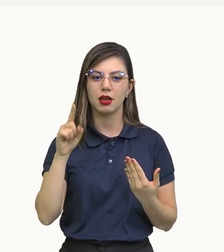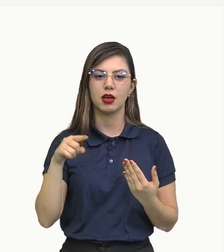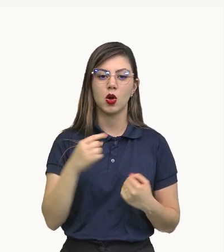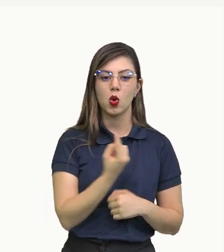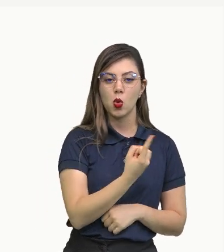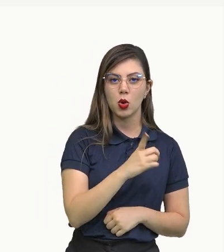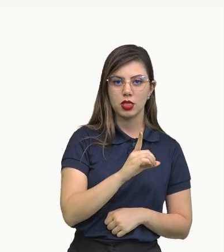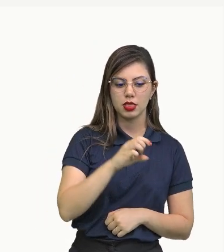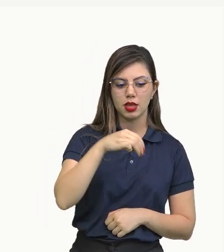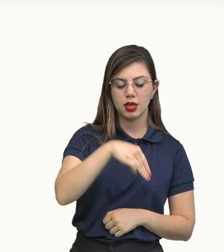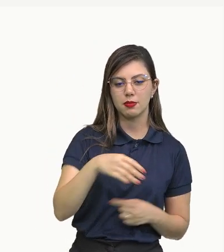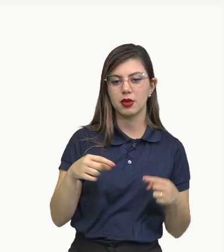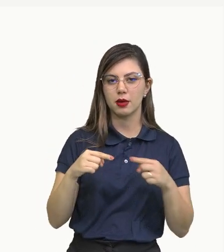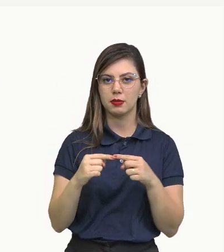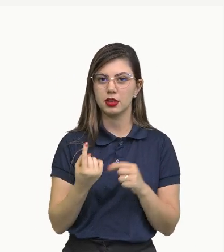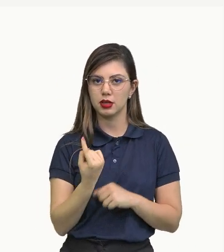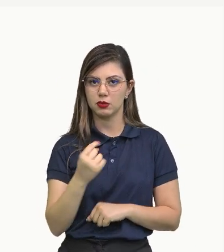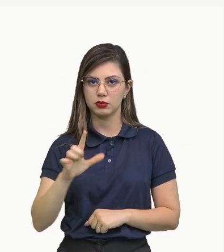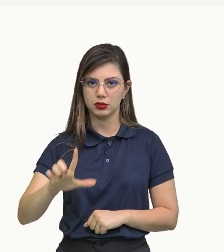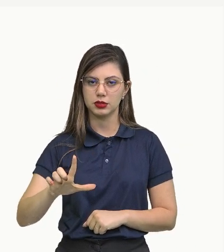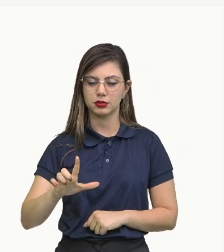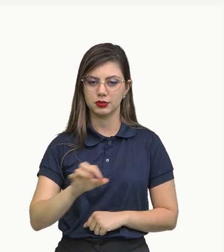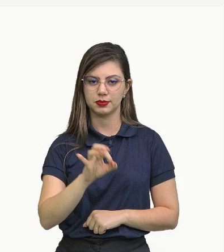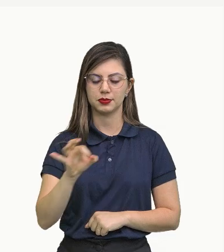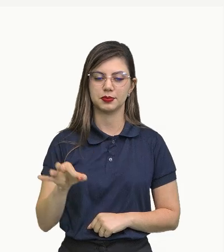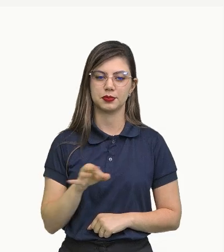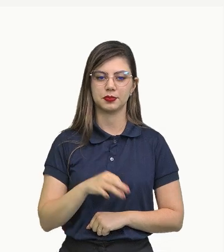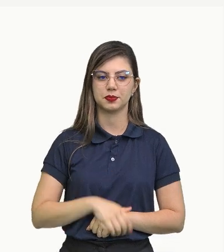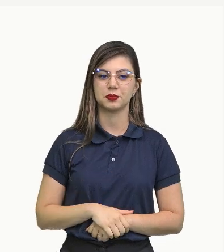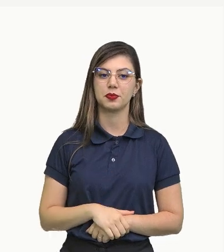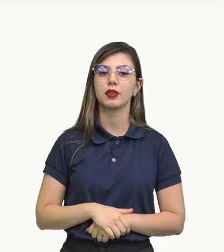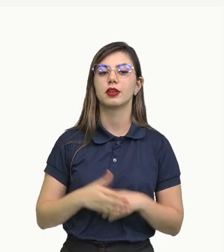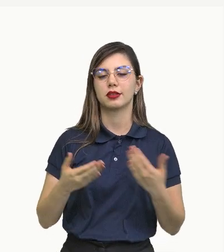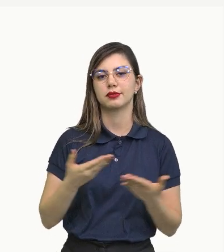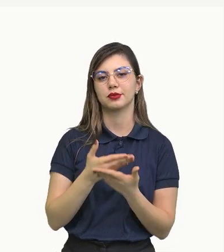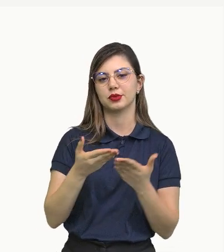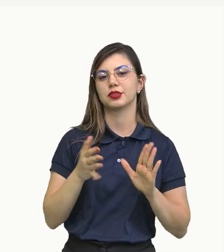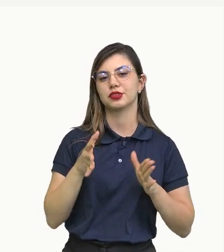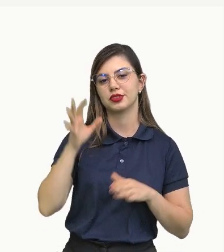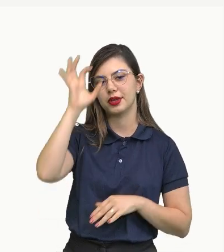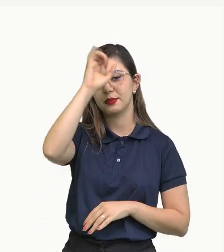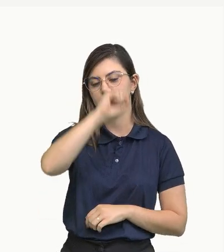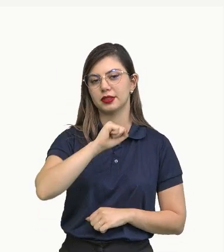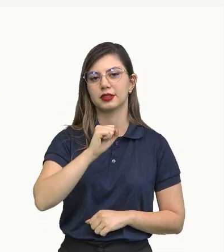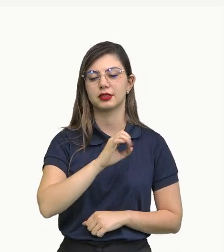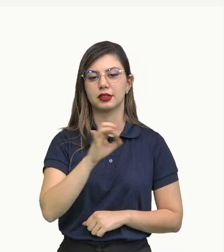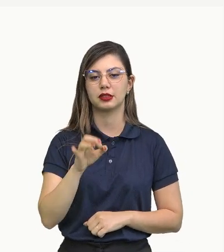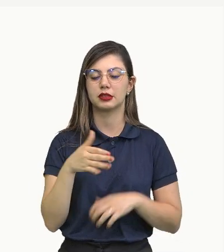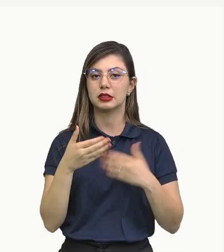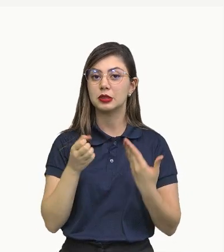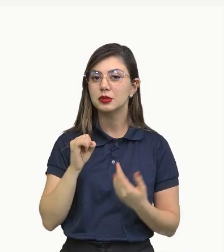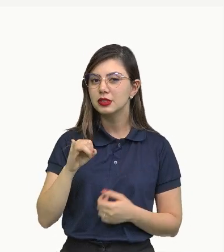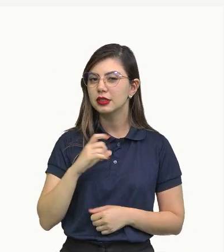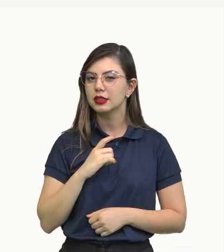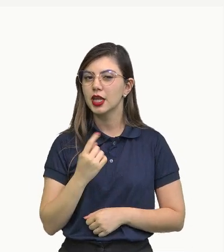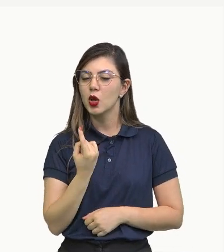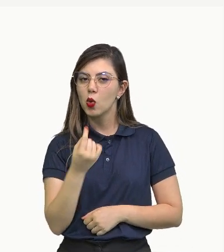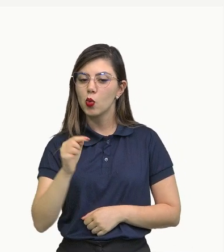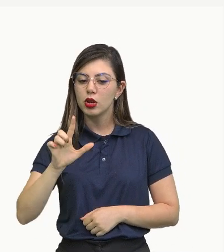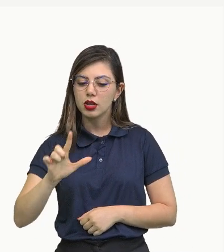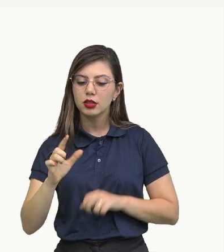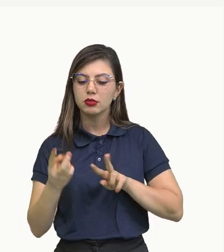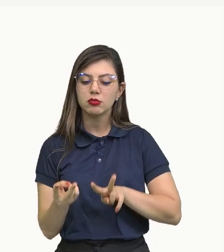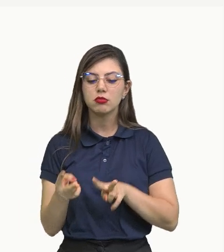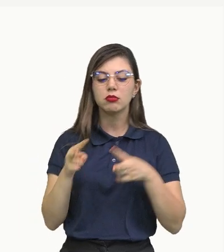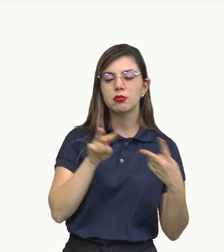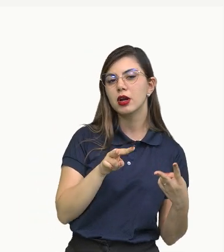cúbico, 1 litro, tudo bem? E agora também você já sabe fazer a volta. Se você tiver 1 litro,